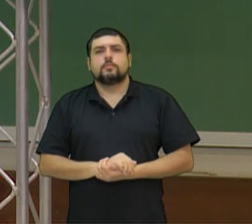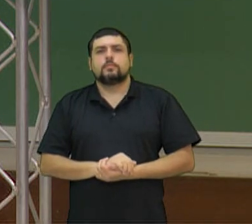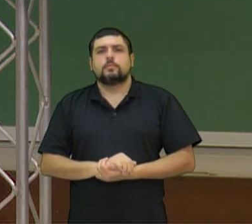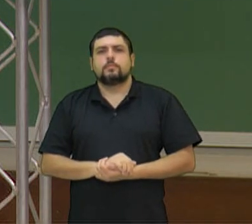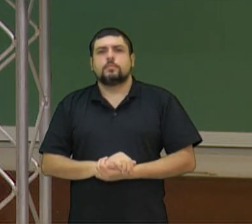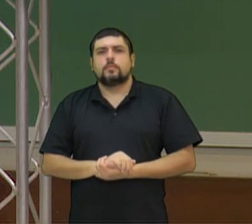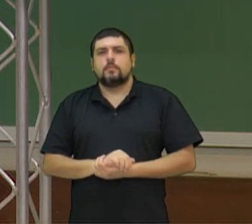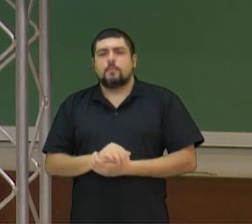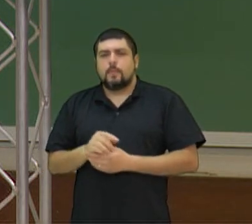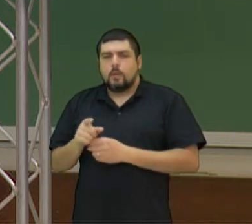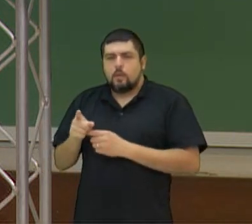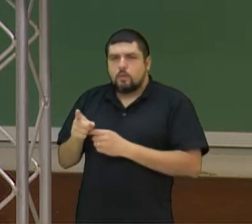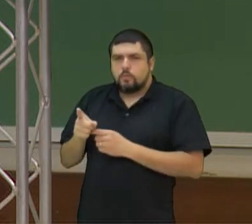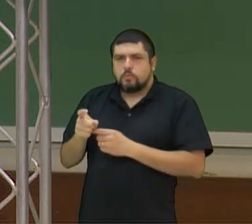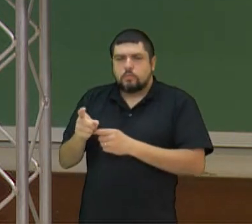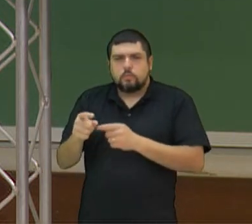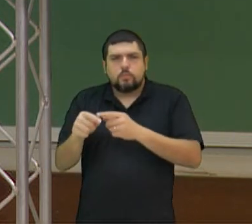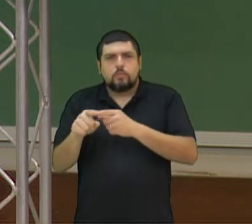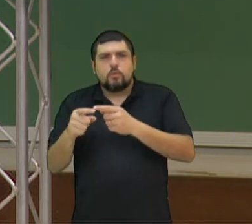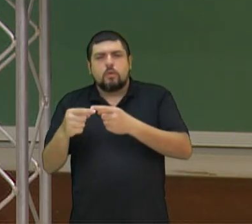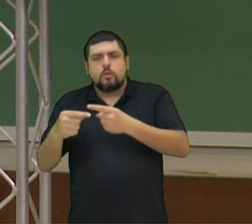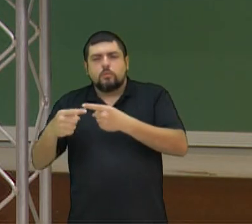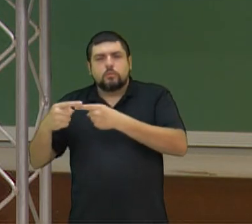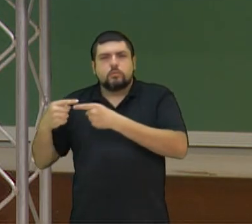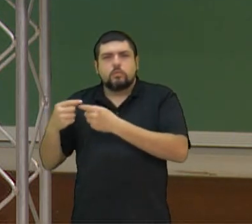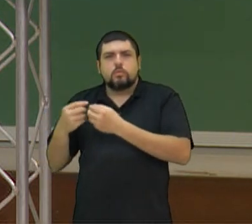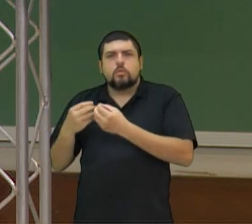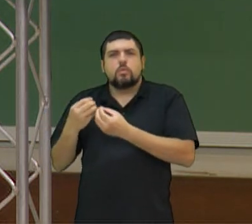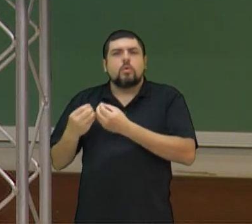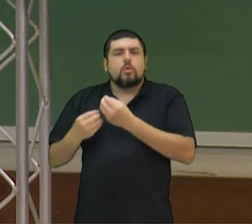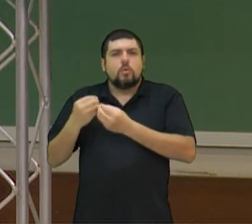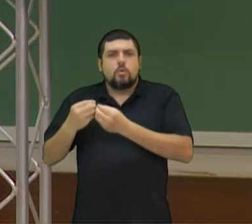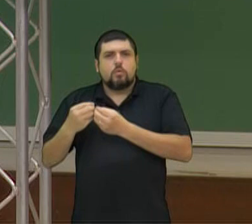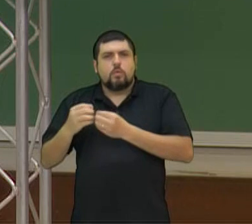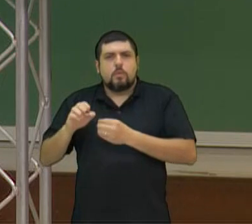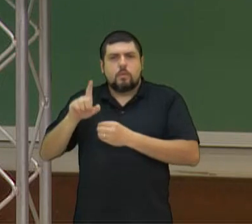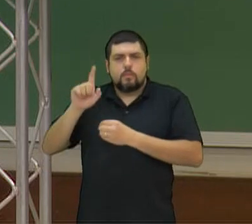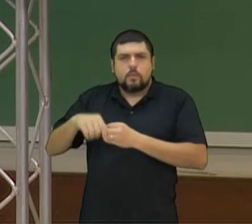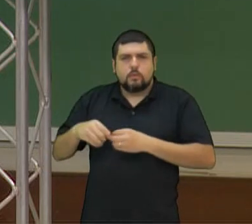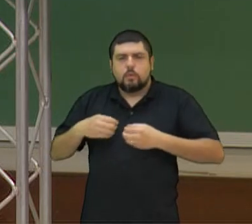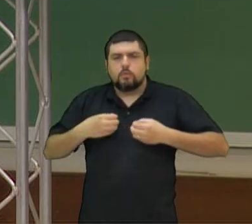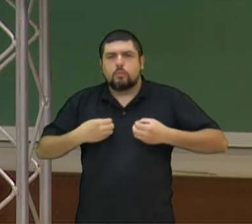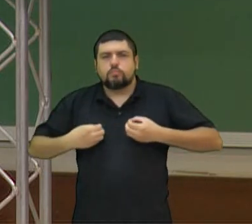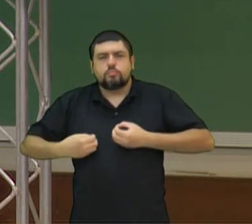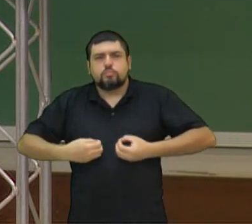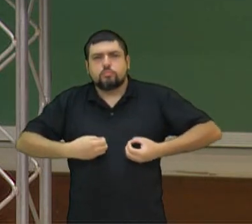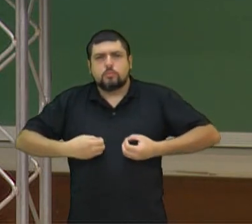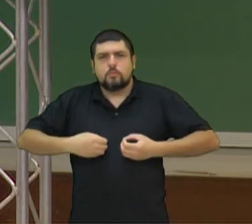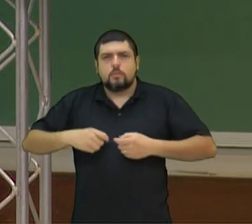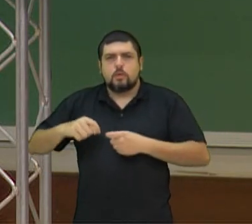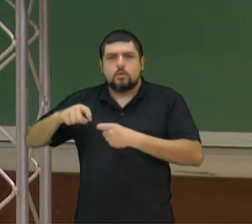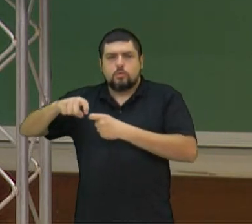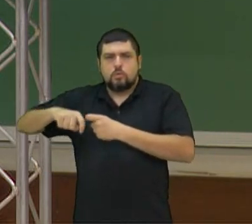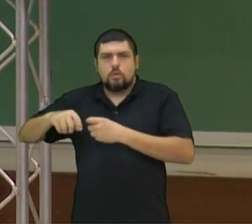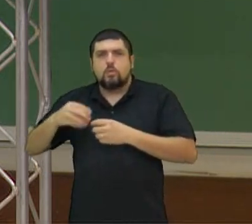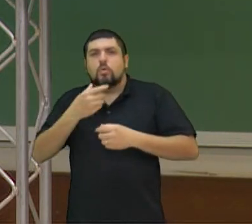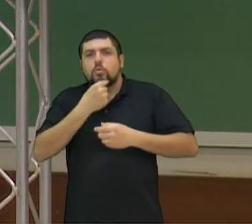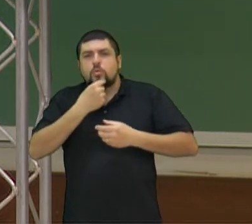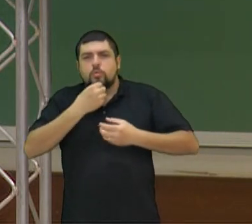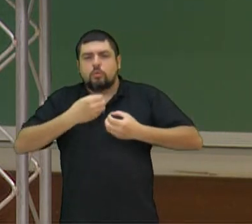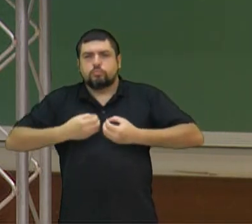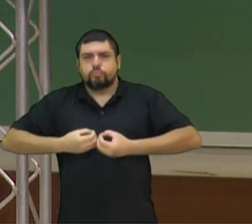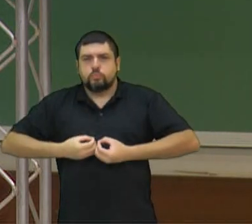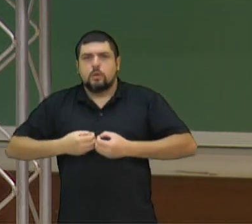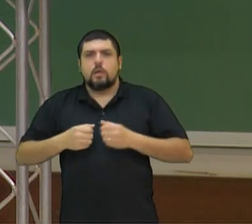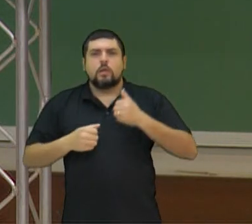Gametogênese, ela vai ocorrer nas gônadas, células, nas glândulas sexuais, que podem ser, no caso do homem, nos testículos e no caso